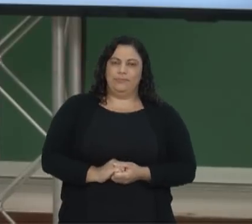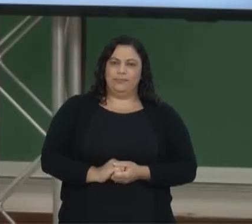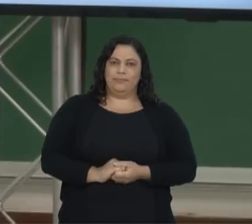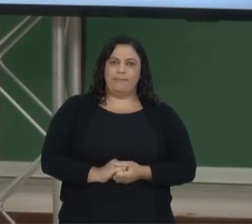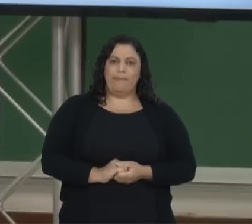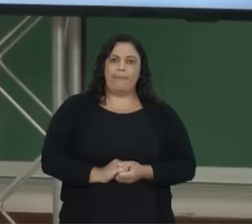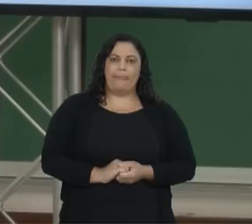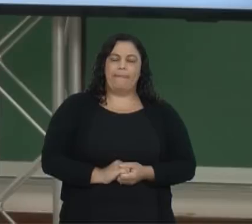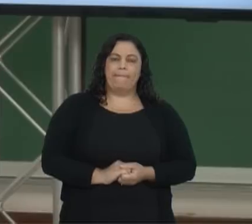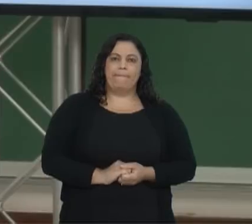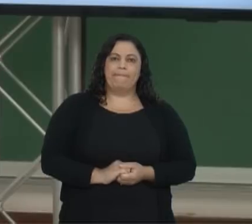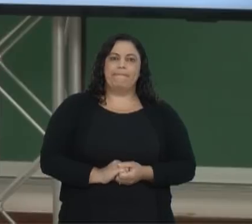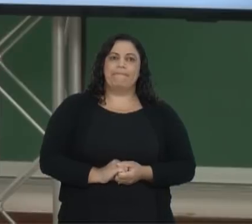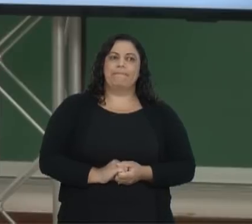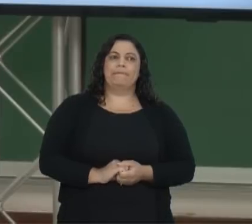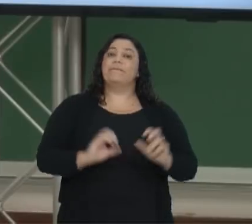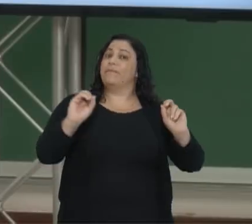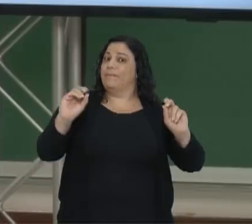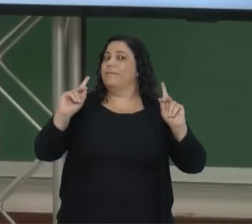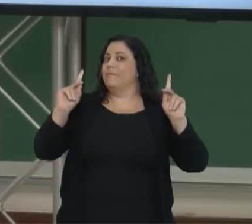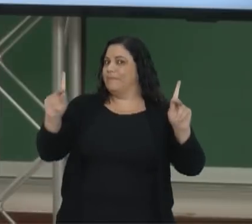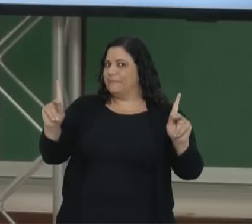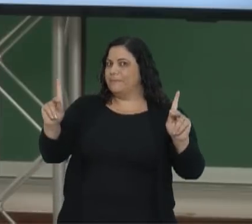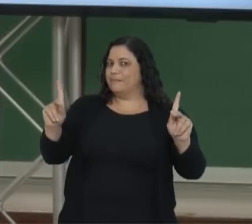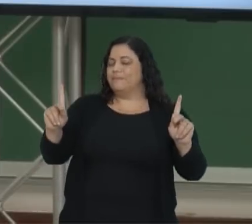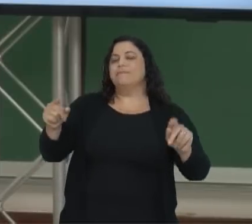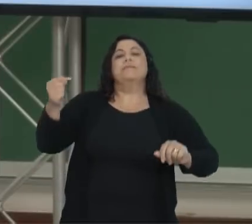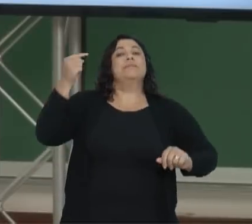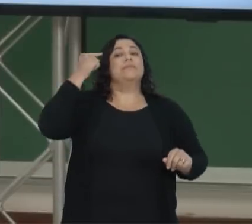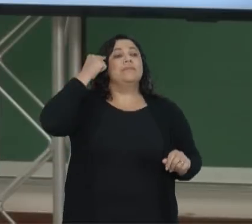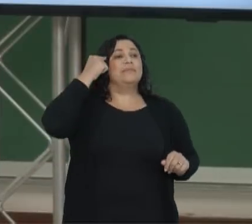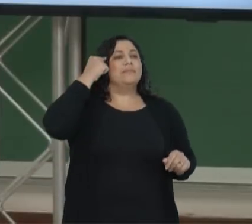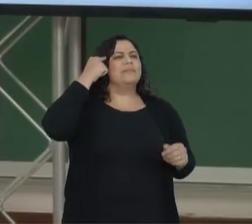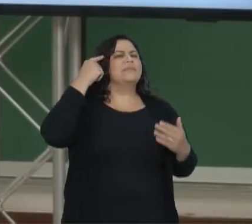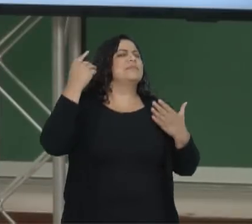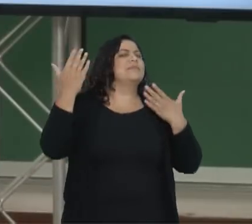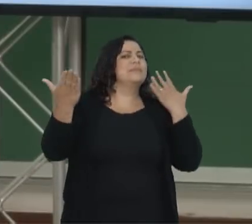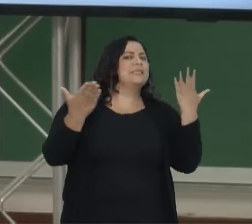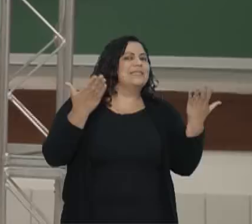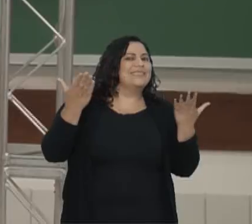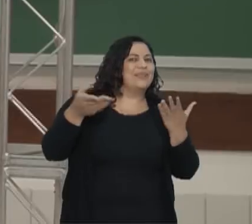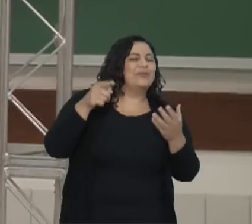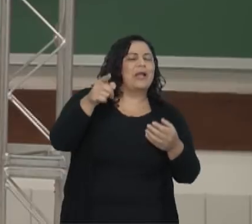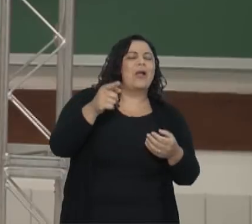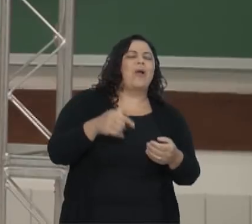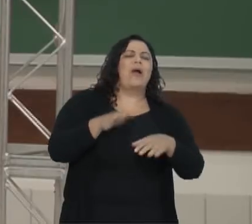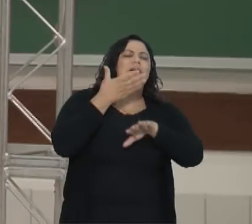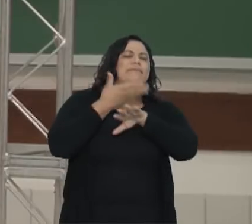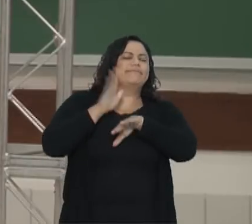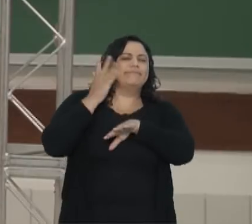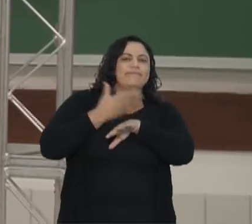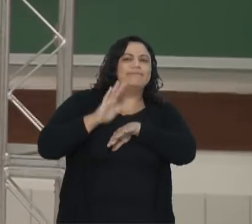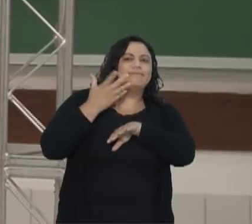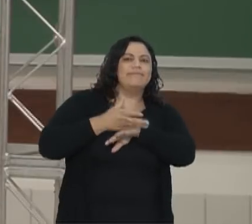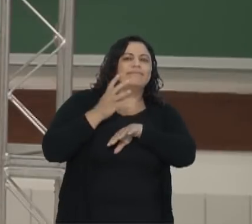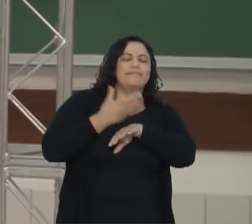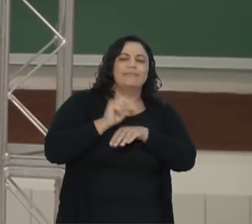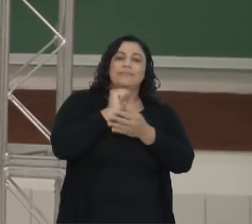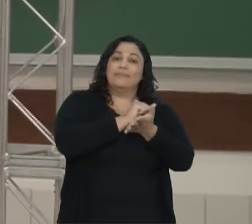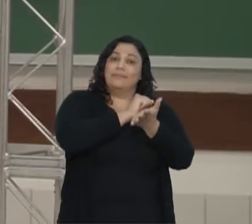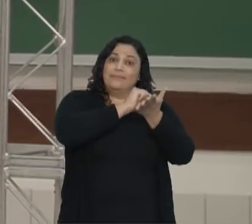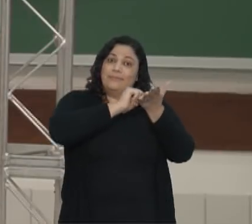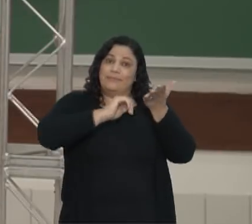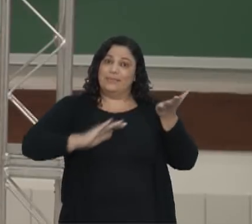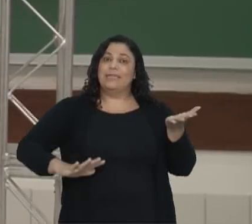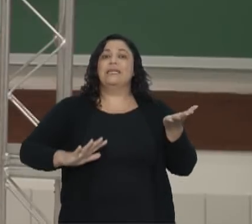Paraná, ok? Pensando lá, então, vamos exercitar um pouquinho tudo isso que a gente falou e